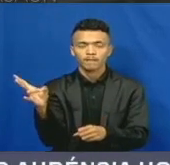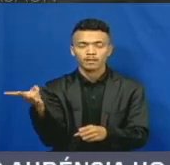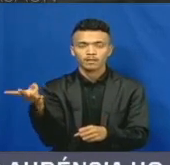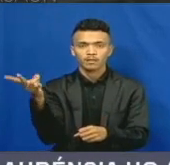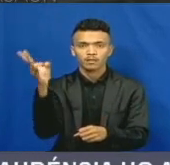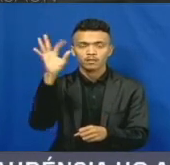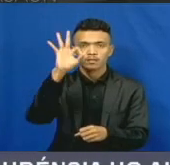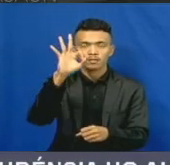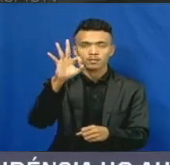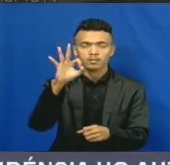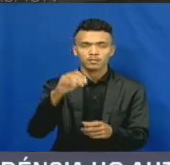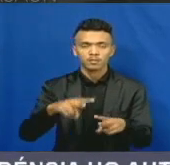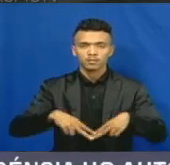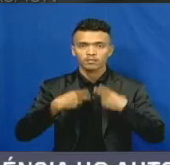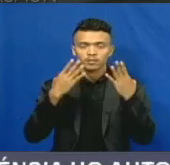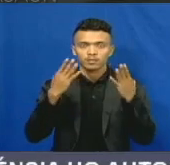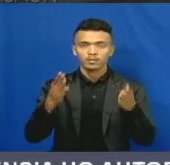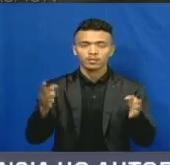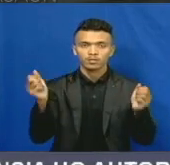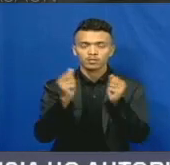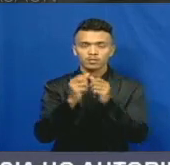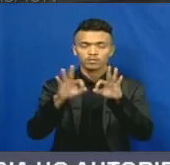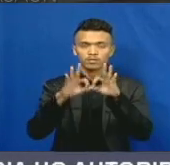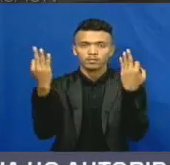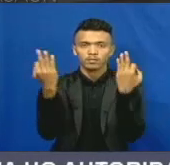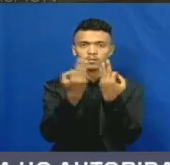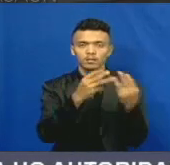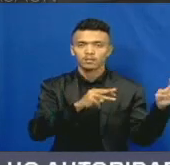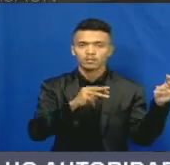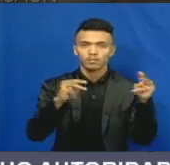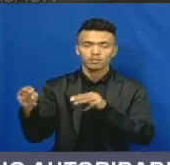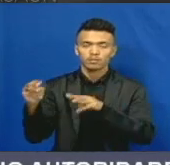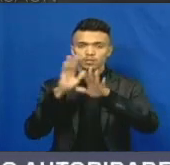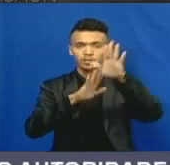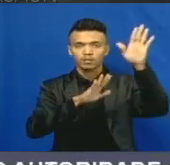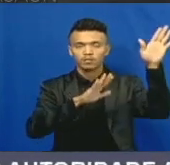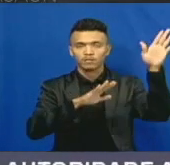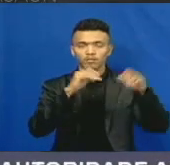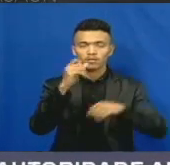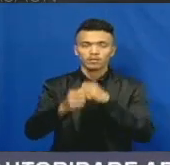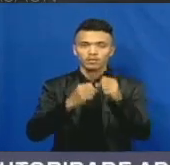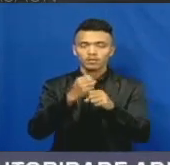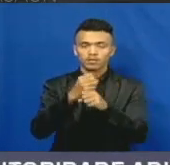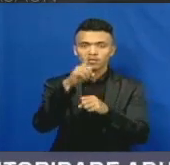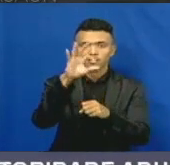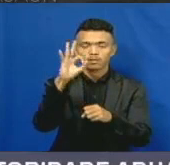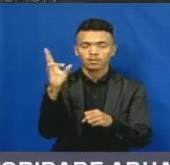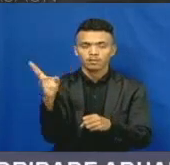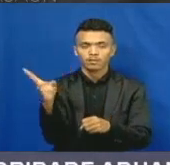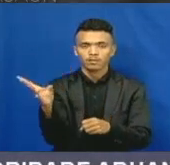hitunulu resin sia sadozu limau ho familia evakua ba foho matebiang tinang riung ida atusia hitunulu